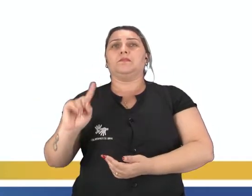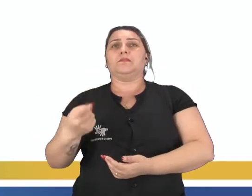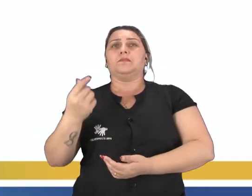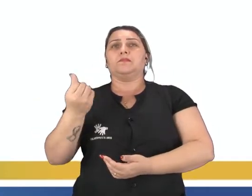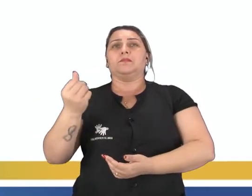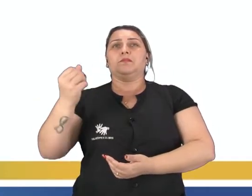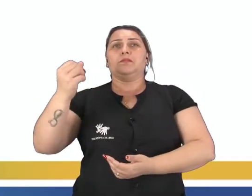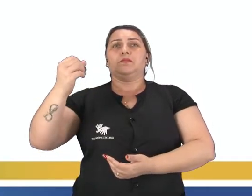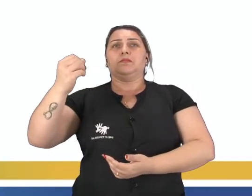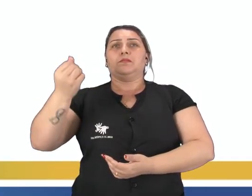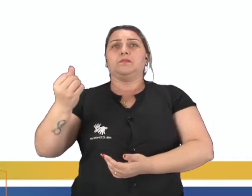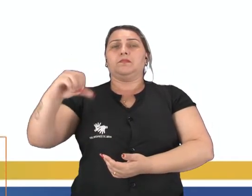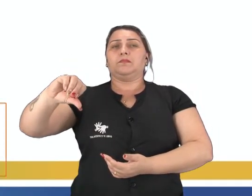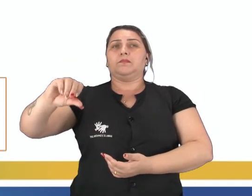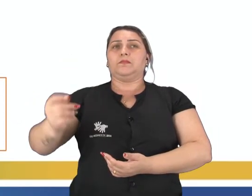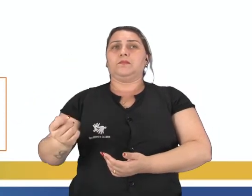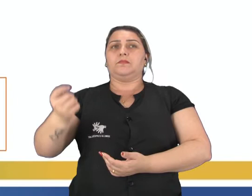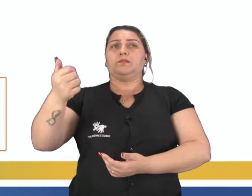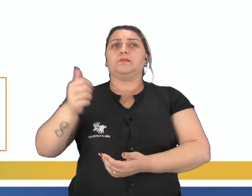R$ 1,69.